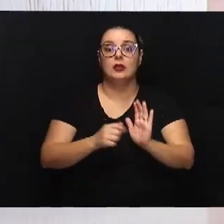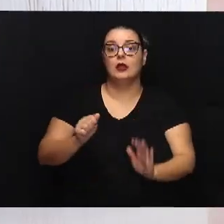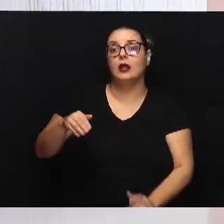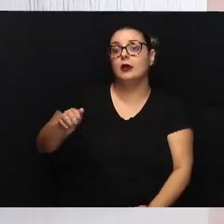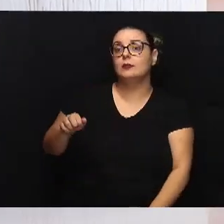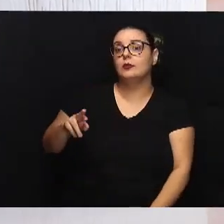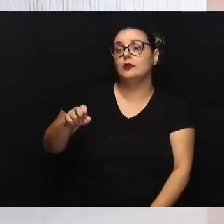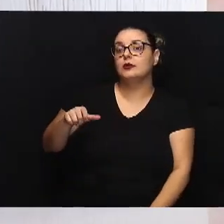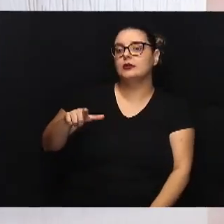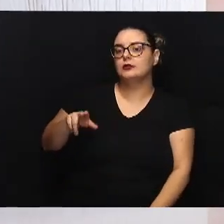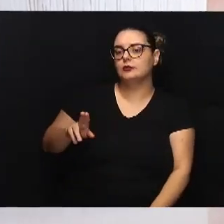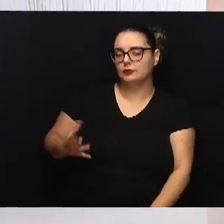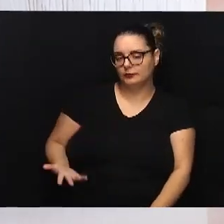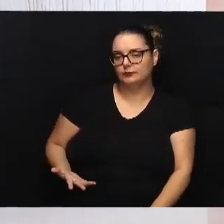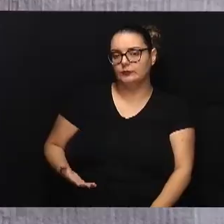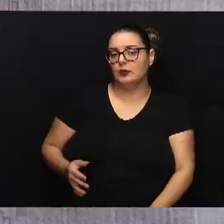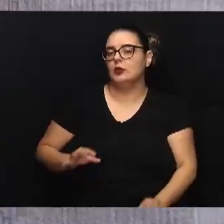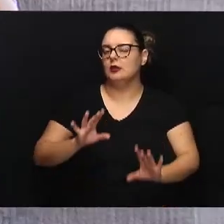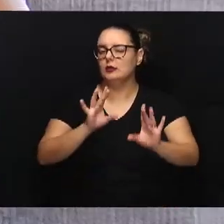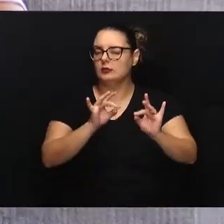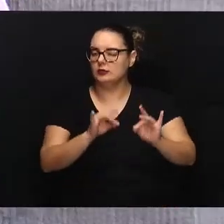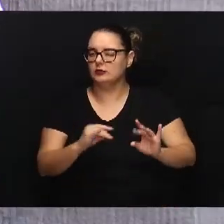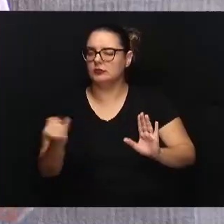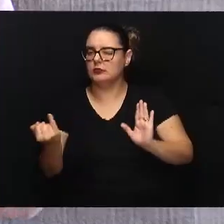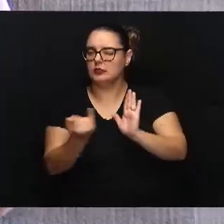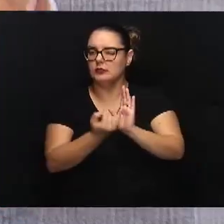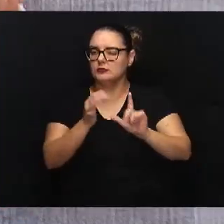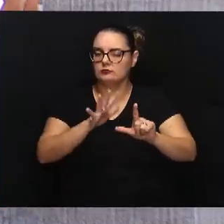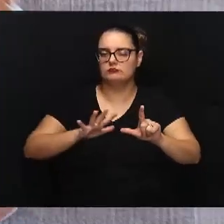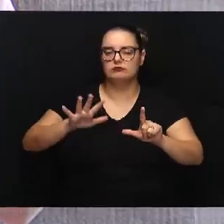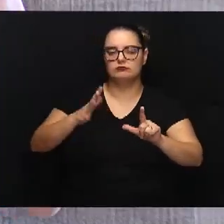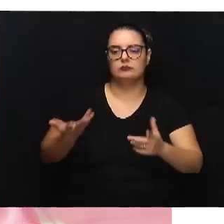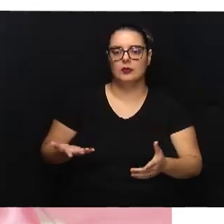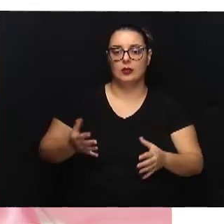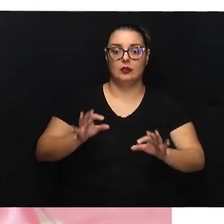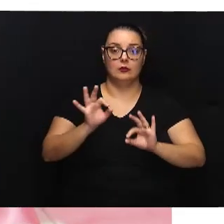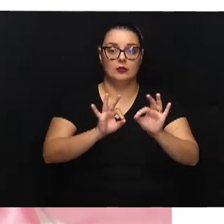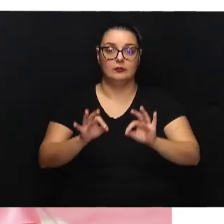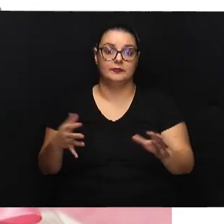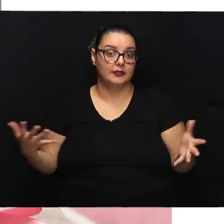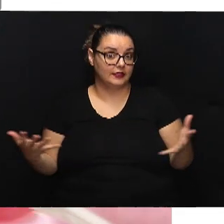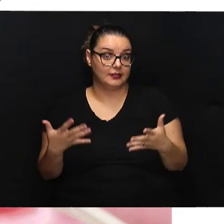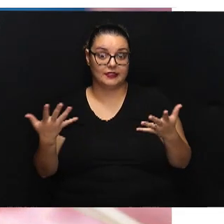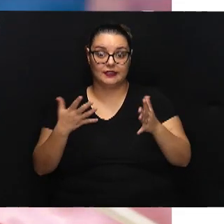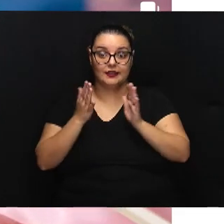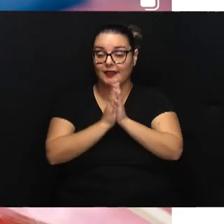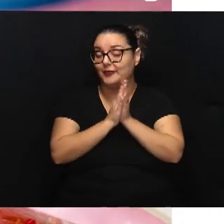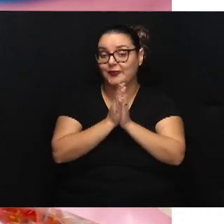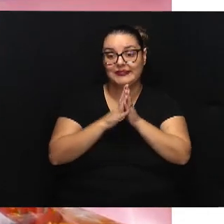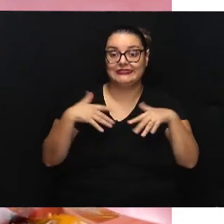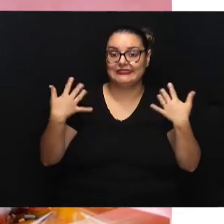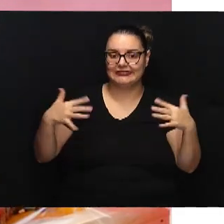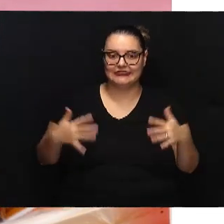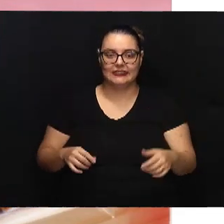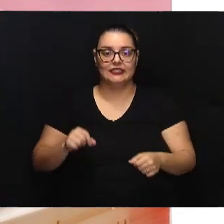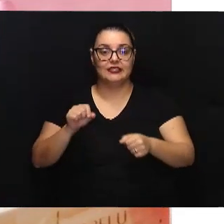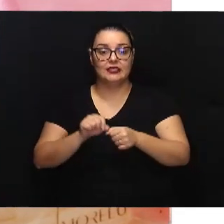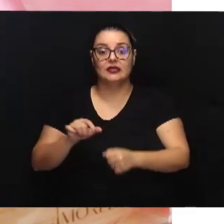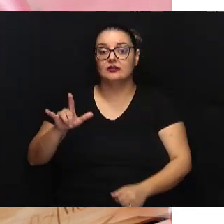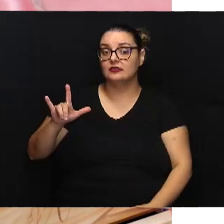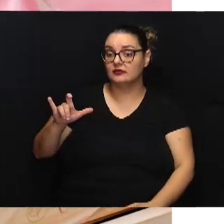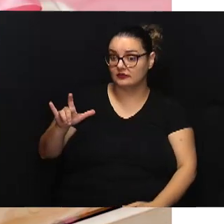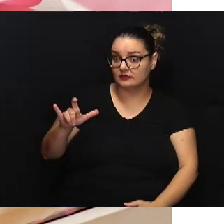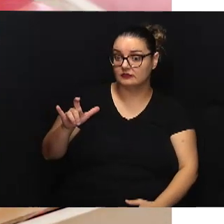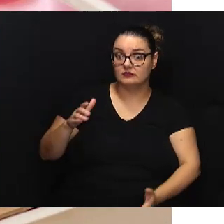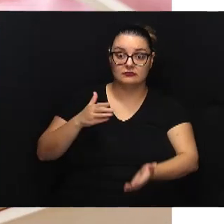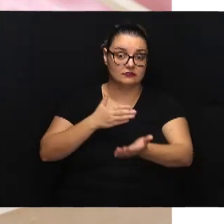foi formatando o seu negócio. E aí eu fui ficando cada vez mais empolgada. E aí eu fiz um Instagram e comecei a fazer